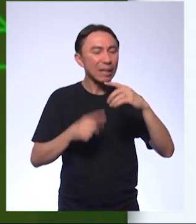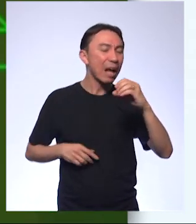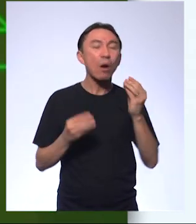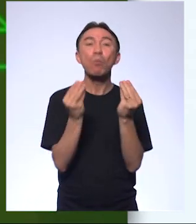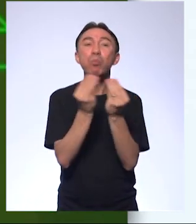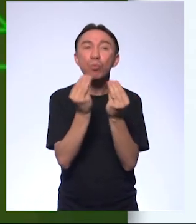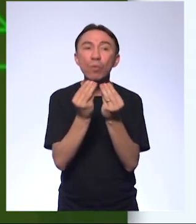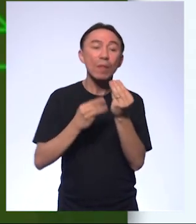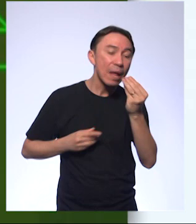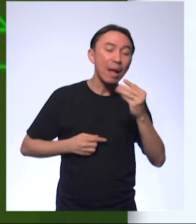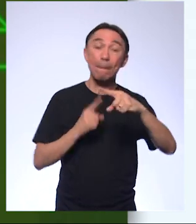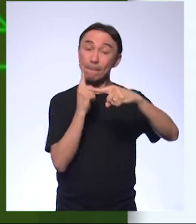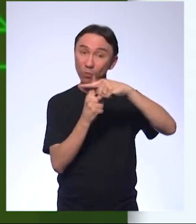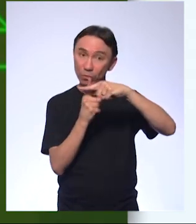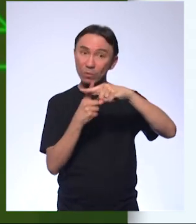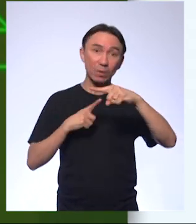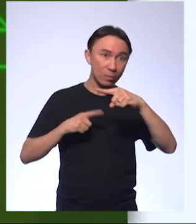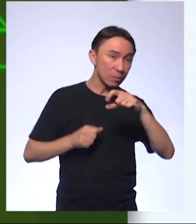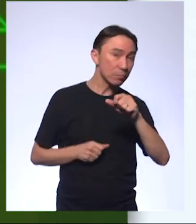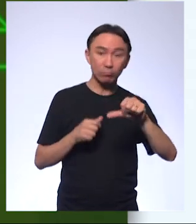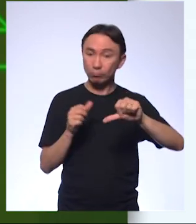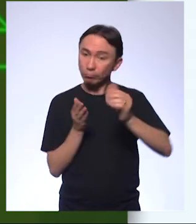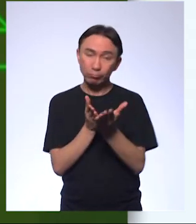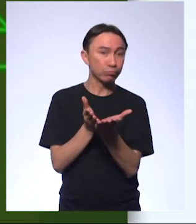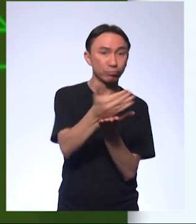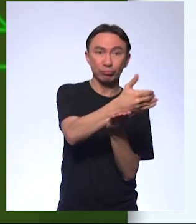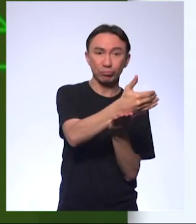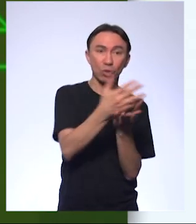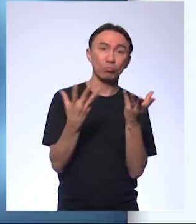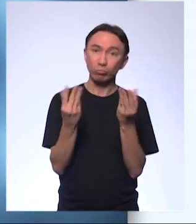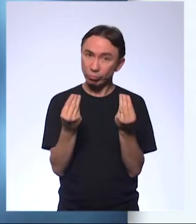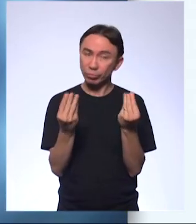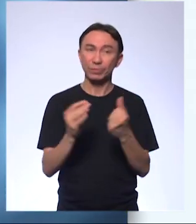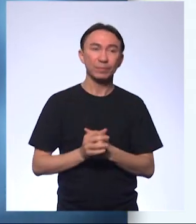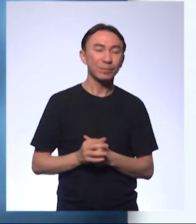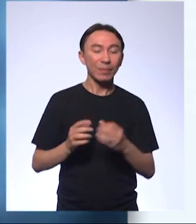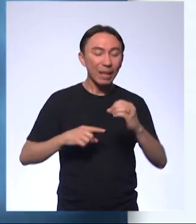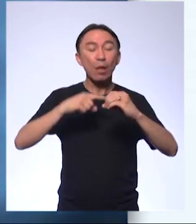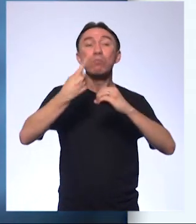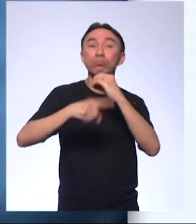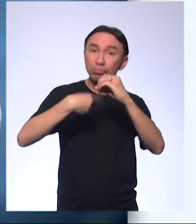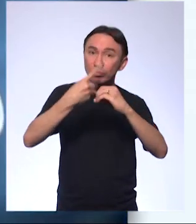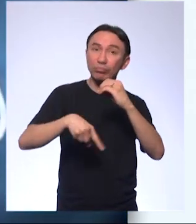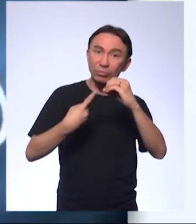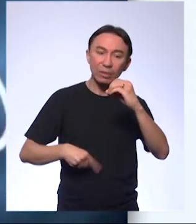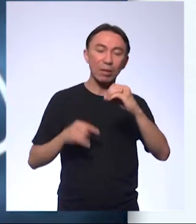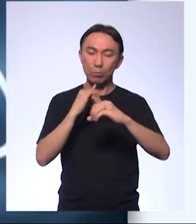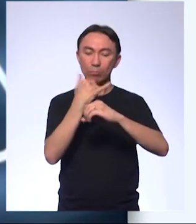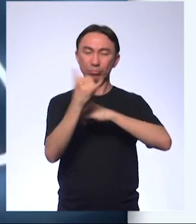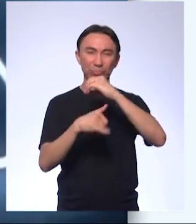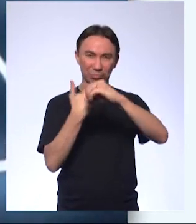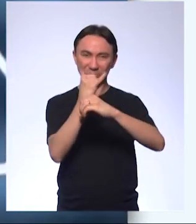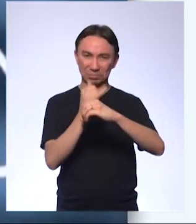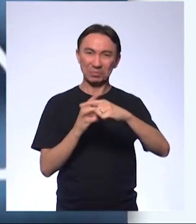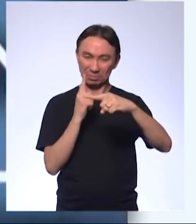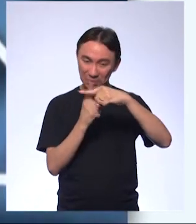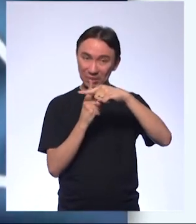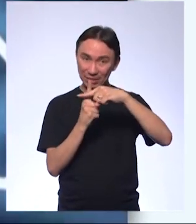mais maciço como Dalton e Thomson acreditavam. Rutherford concluiu também que deveria haver uma pequena parte do átomo com carga